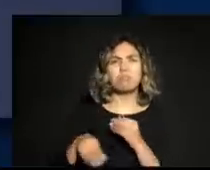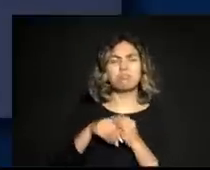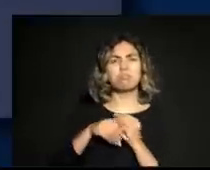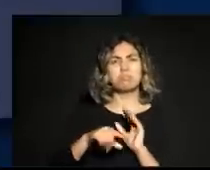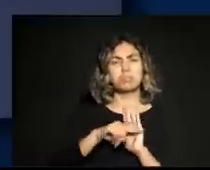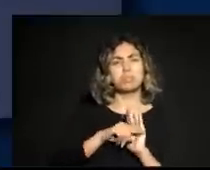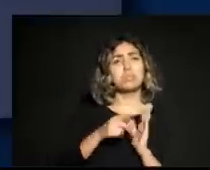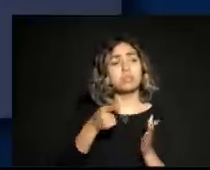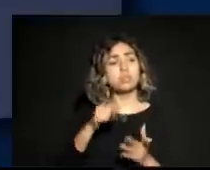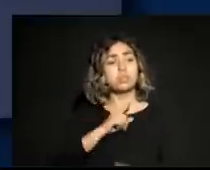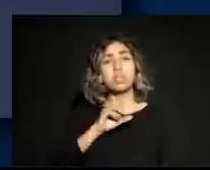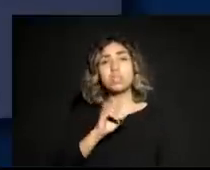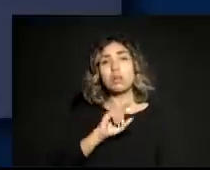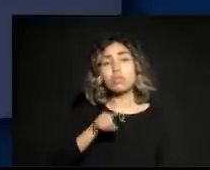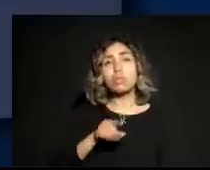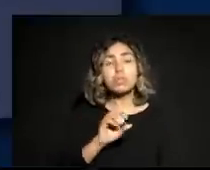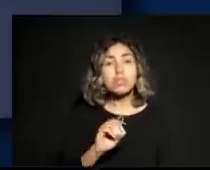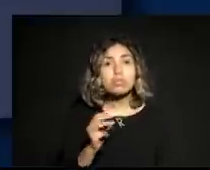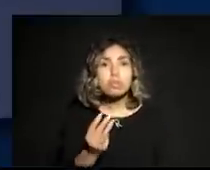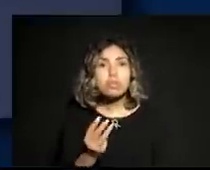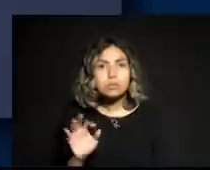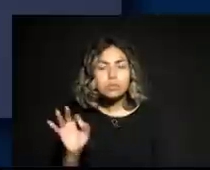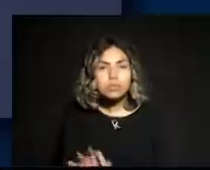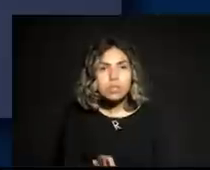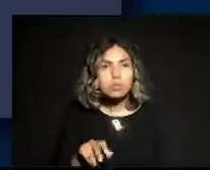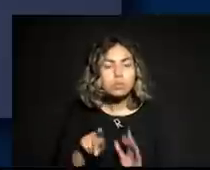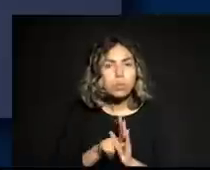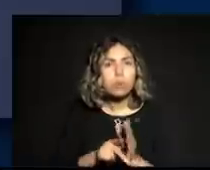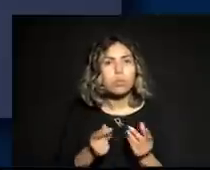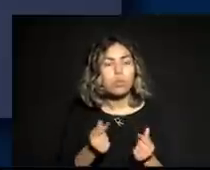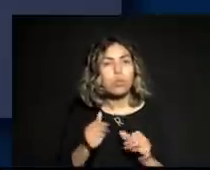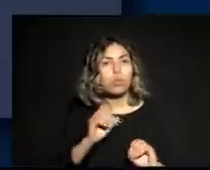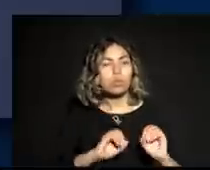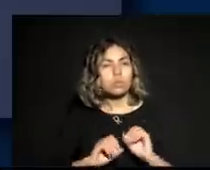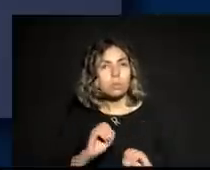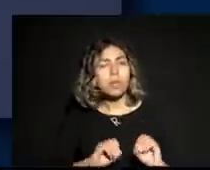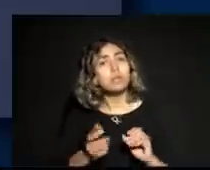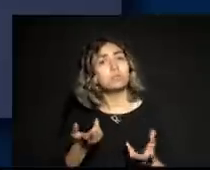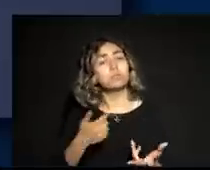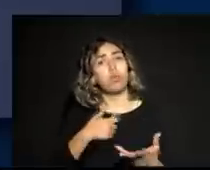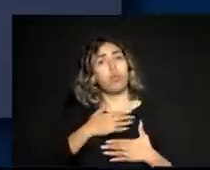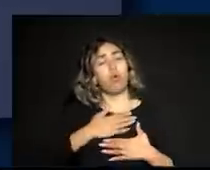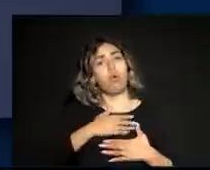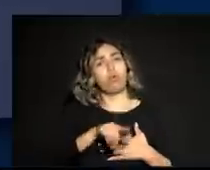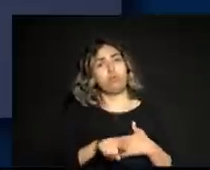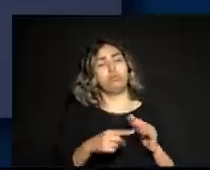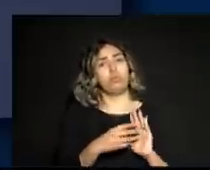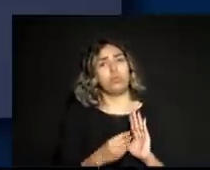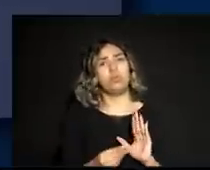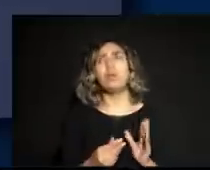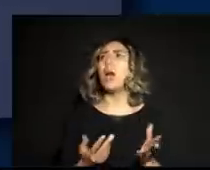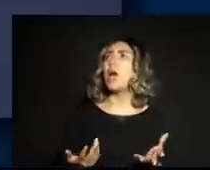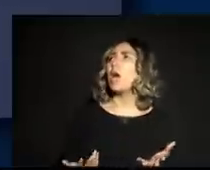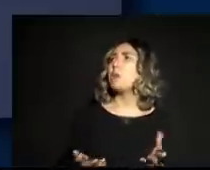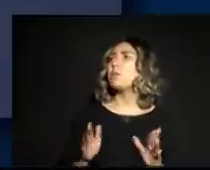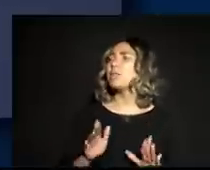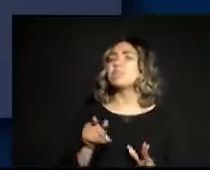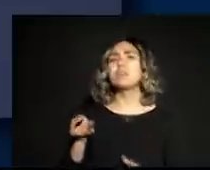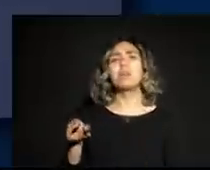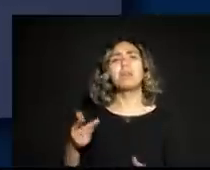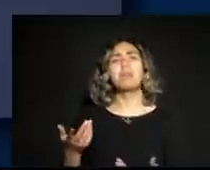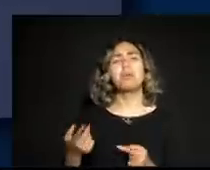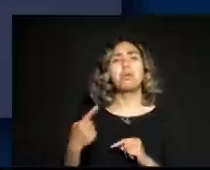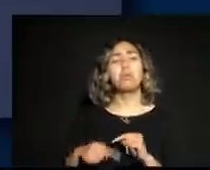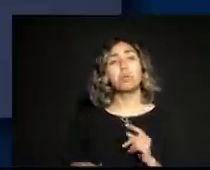se você tiver 0,03 por cento do orçamento de emenda para o parlamentar e eu gosto desse modelo Ah mas ele não vai fazer